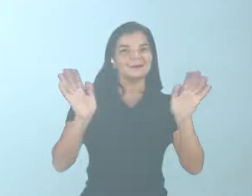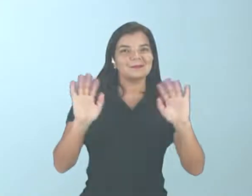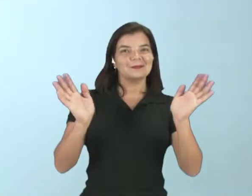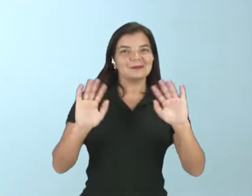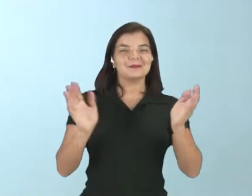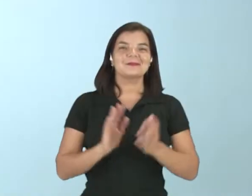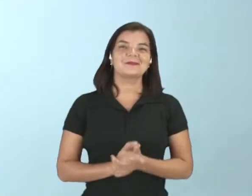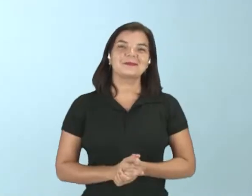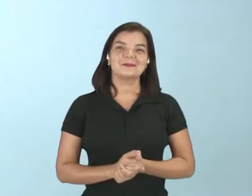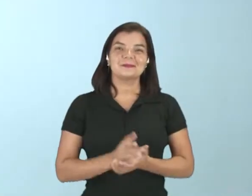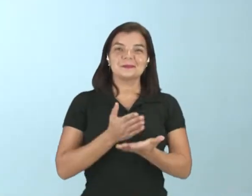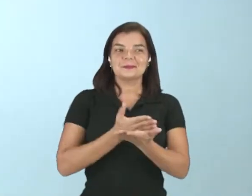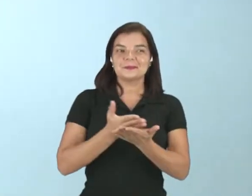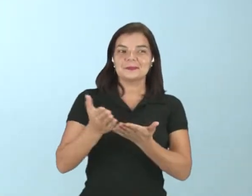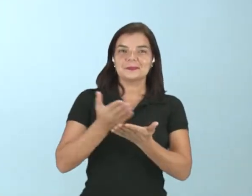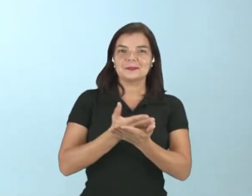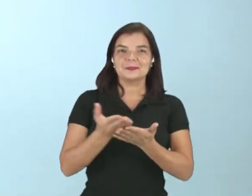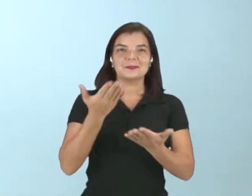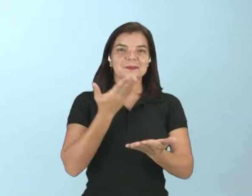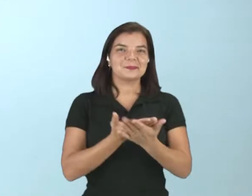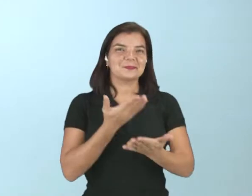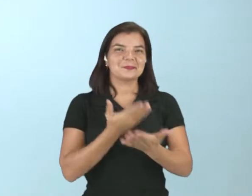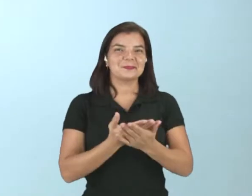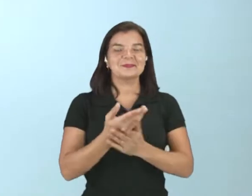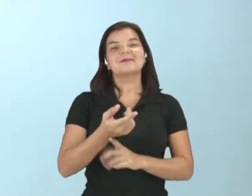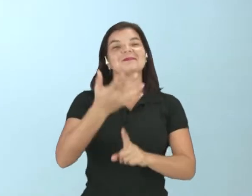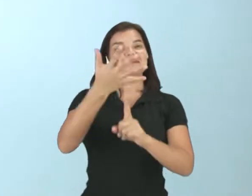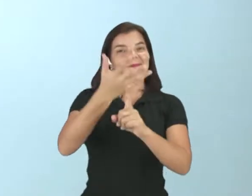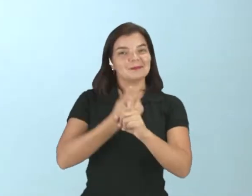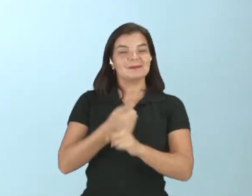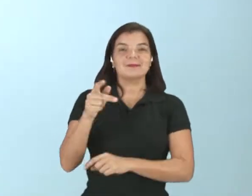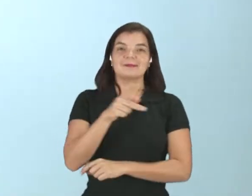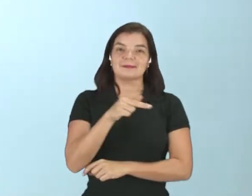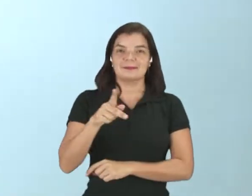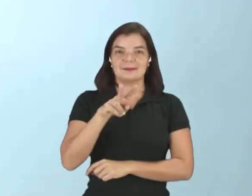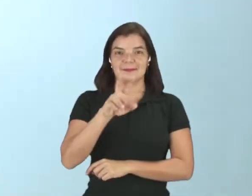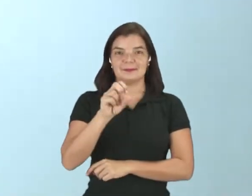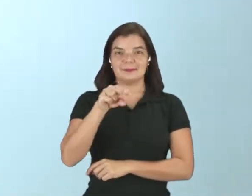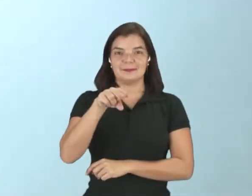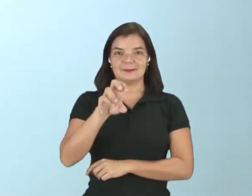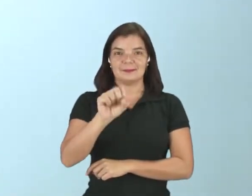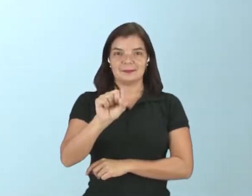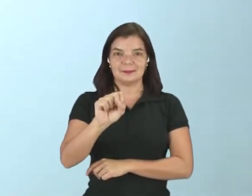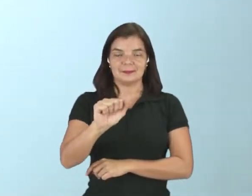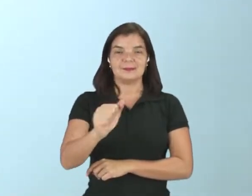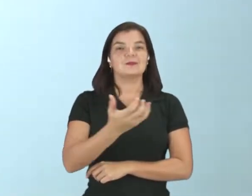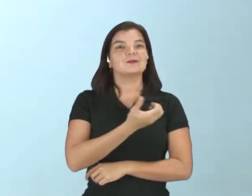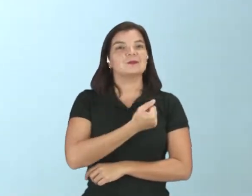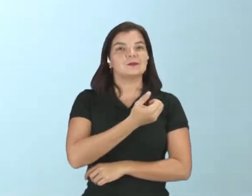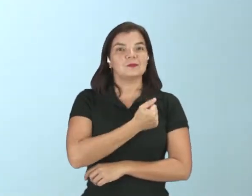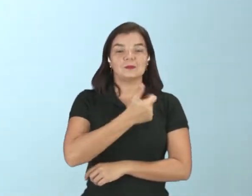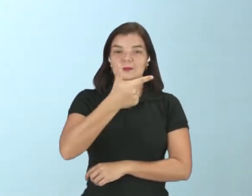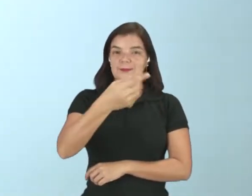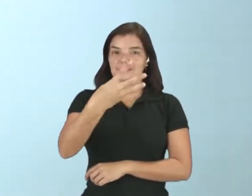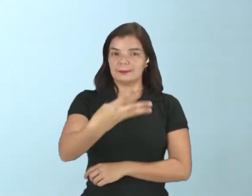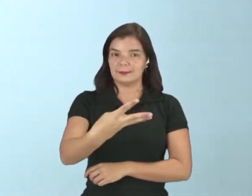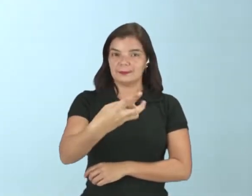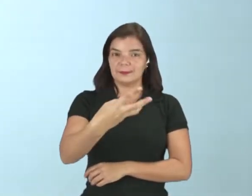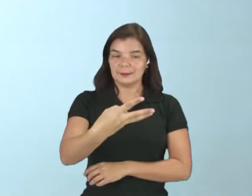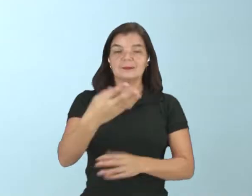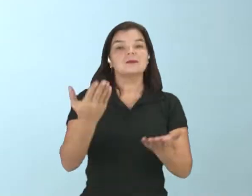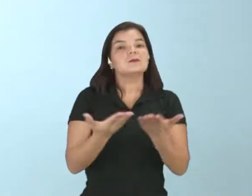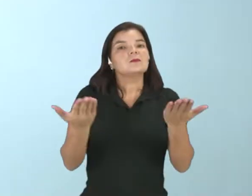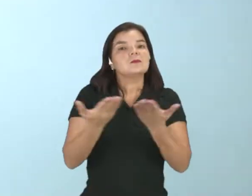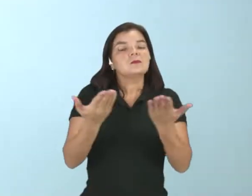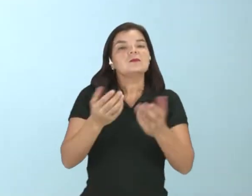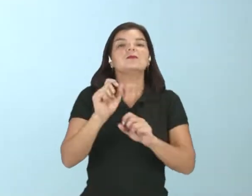Olá! Vamos iniciar mais uma aula de arte. Eu sou a professora Vanessa, essa é a aula de número 23 e hoje nós